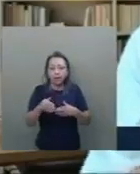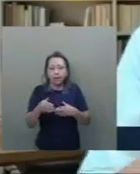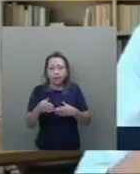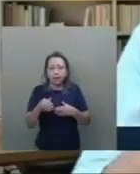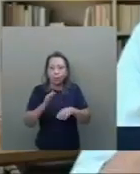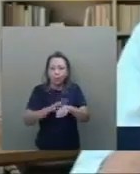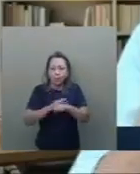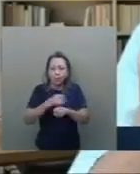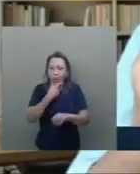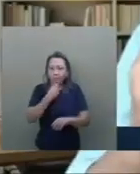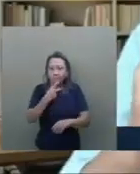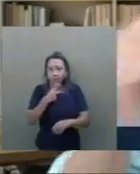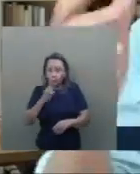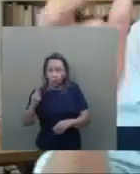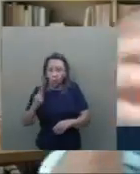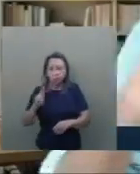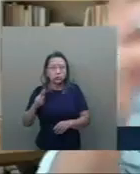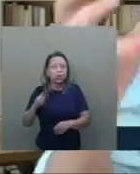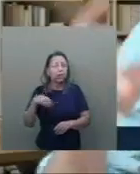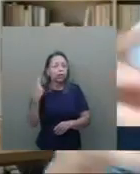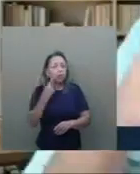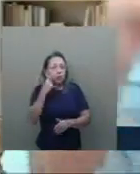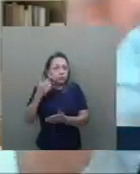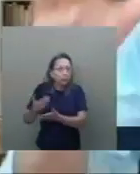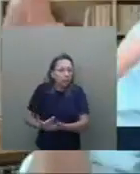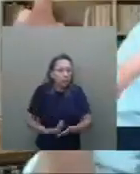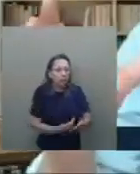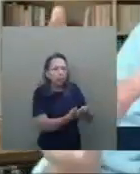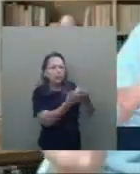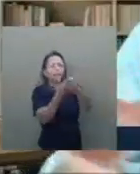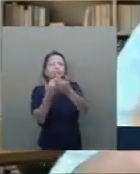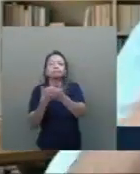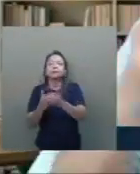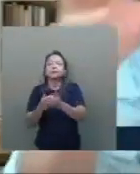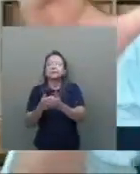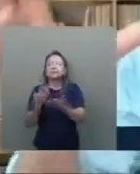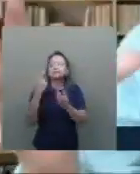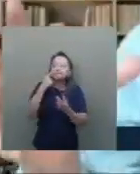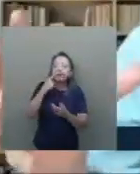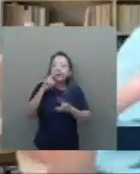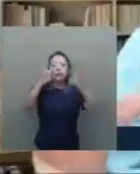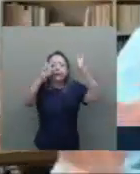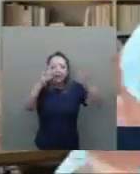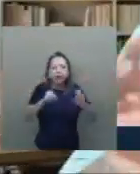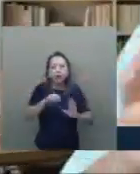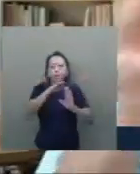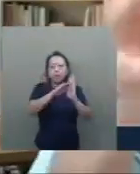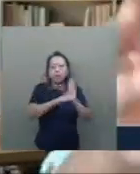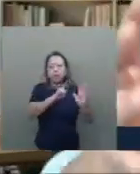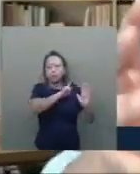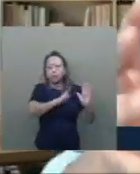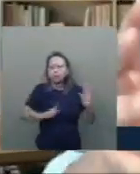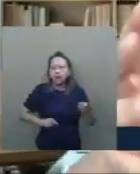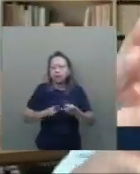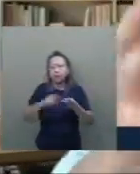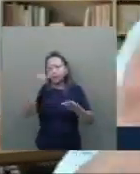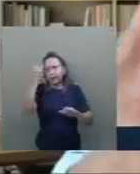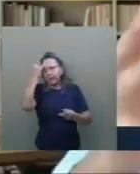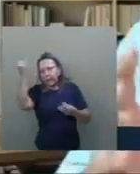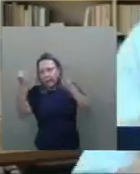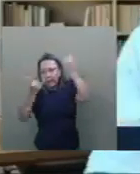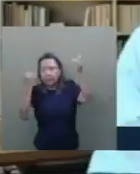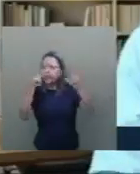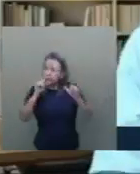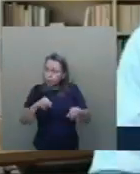Rocha, nós entrasse aqui e podemos divergir nas causas, em programa de governo, de ideias, e isso é